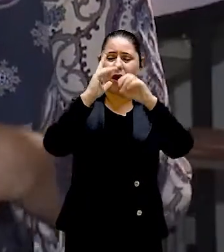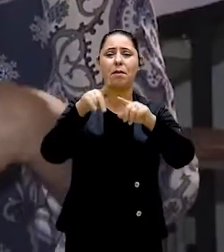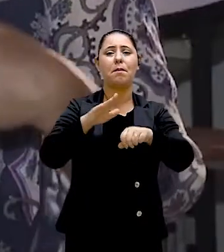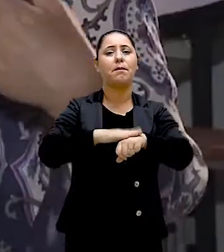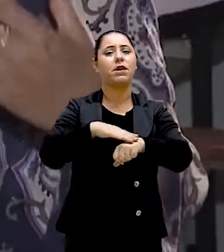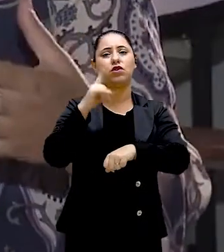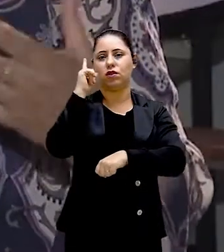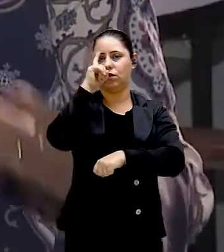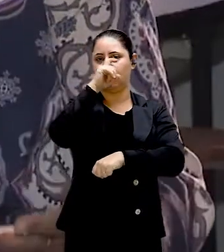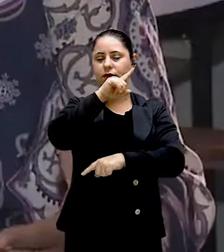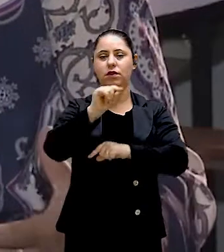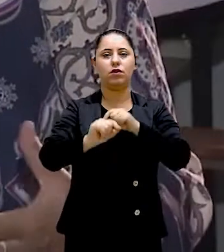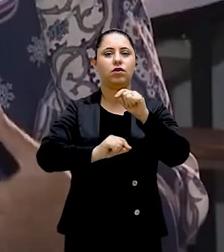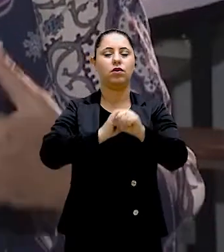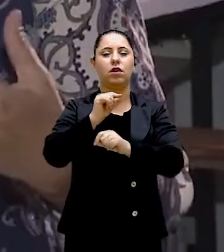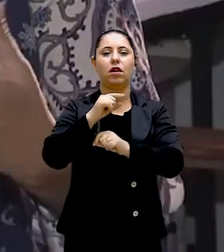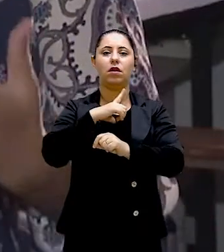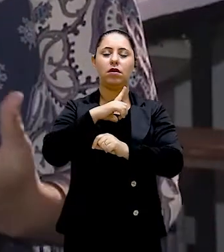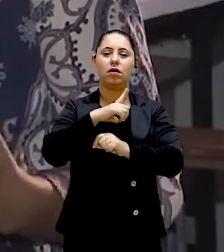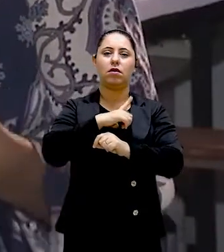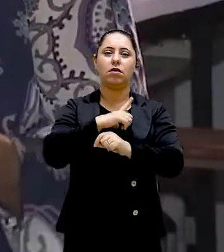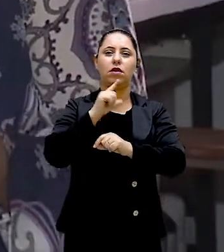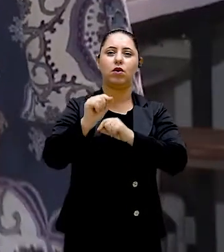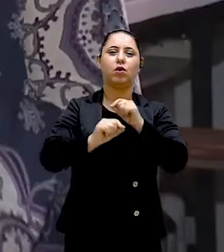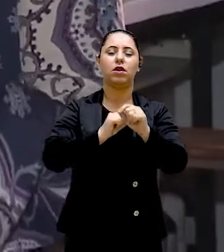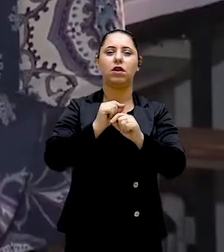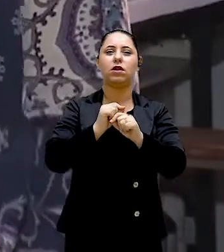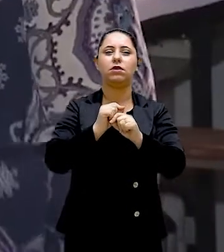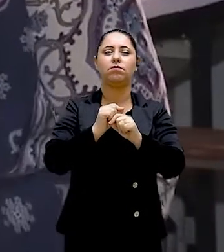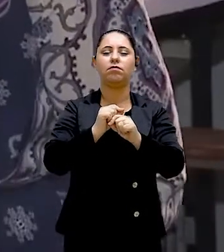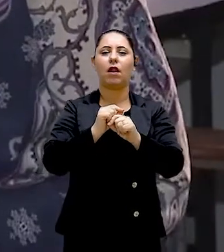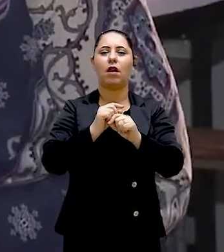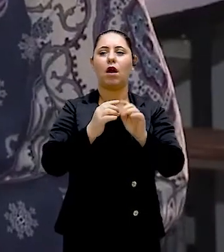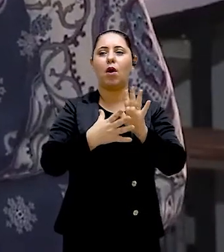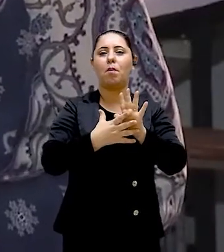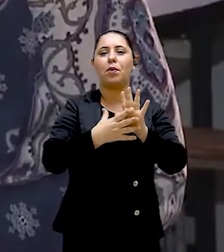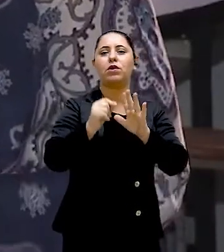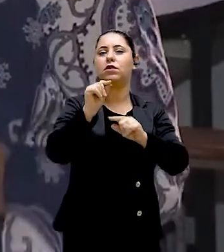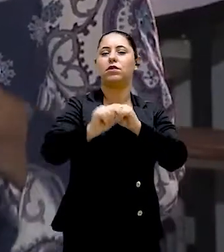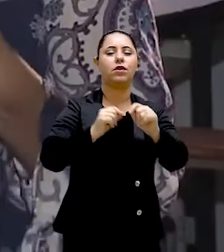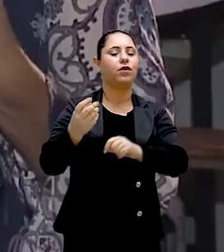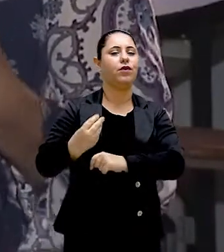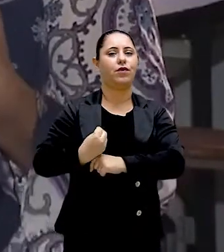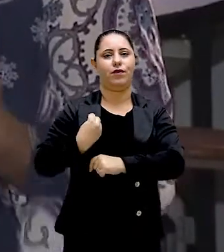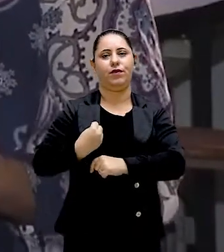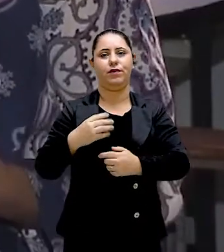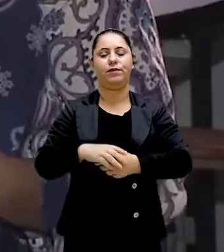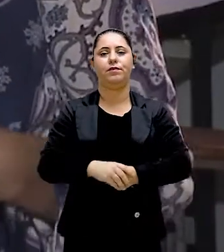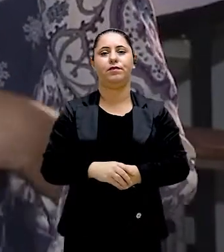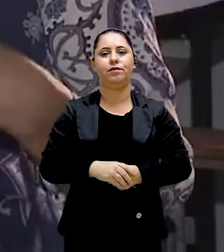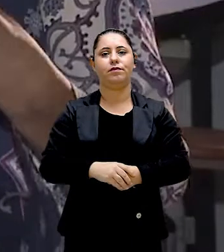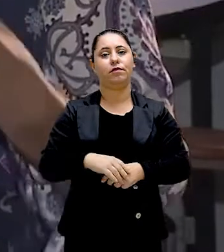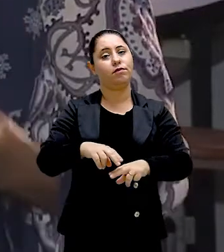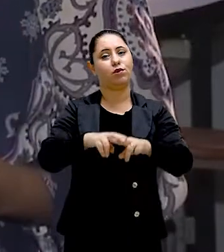difíceis da gente ter modelos que não são modelos em vivo, né? Então a gente não